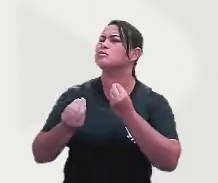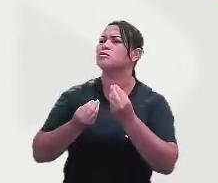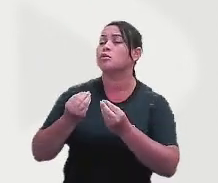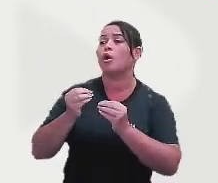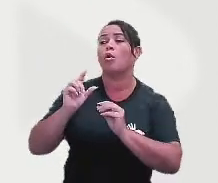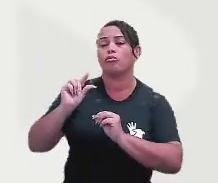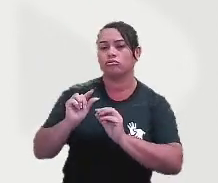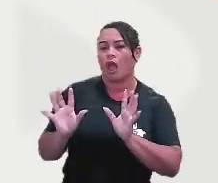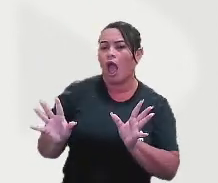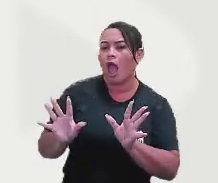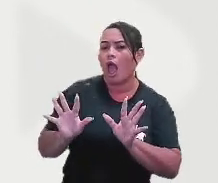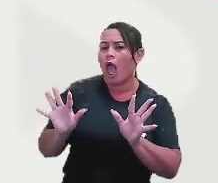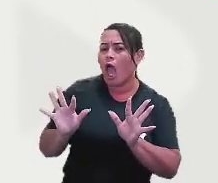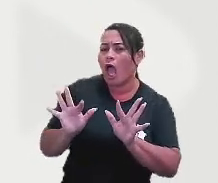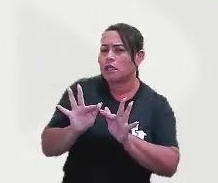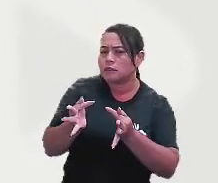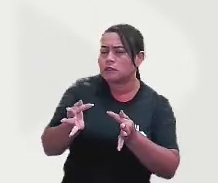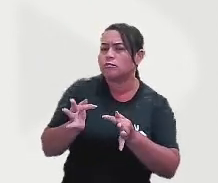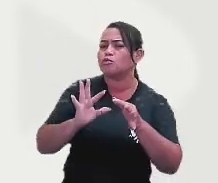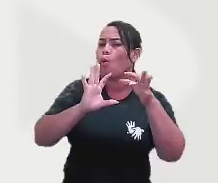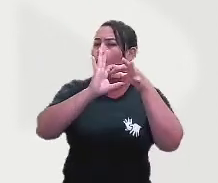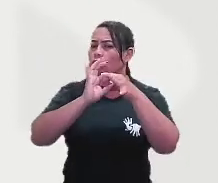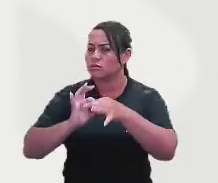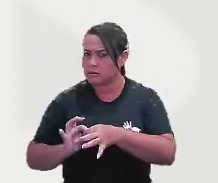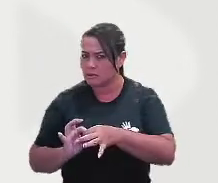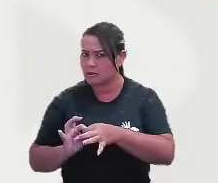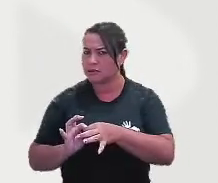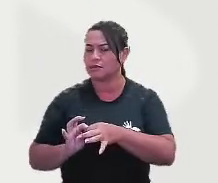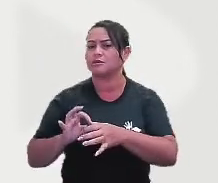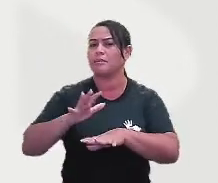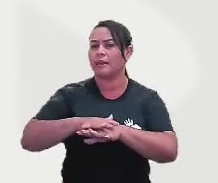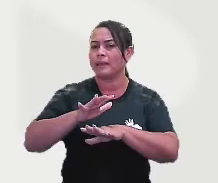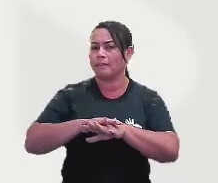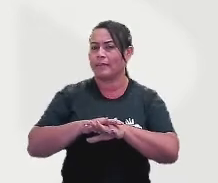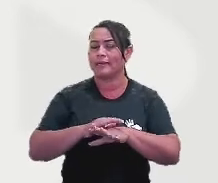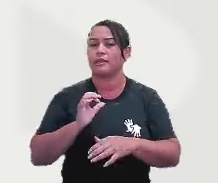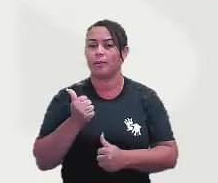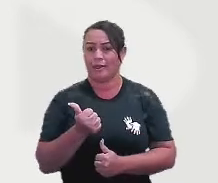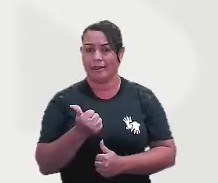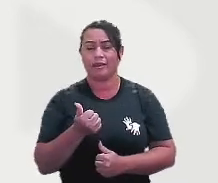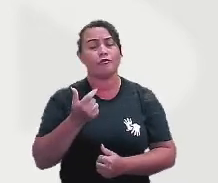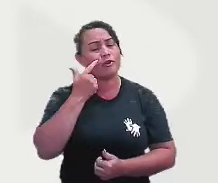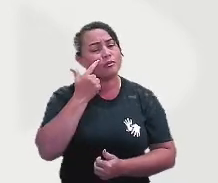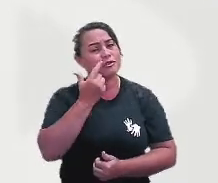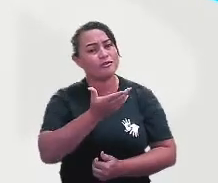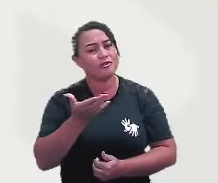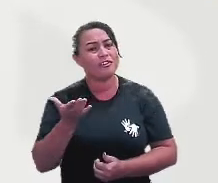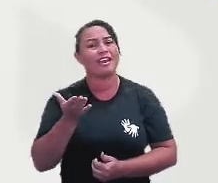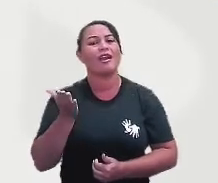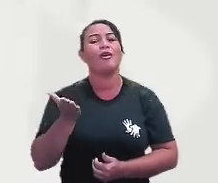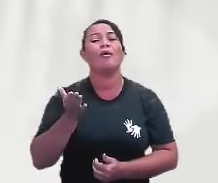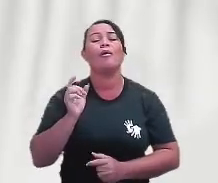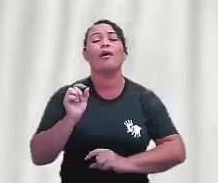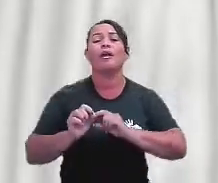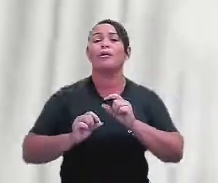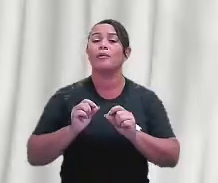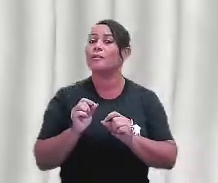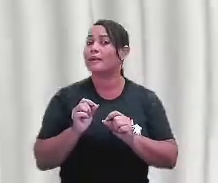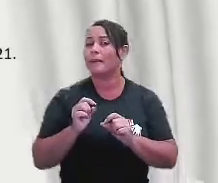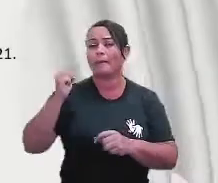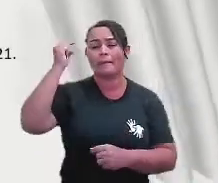aqui, voltado para a história da Batalha do Monte das Tabocas. Beleza? Então vem comigo e